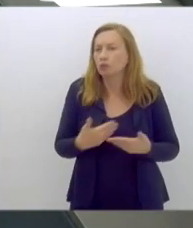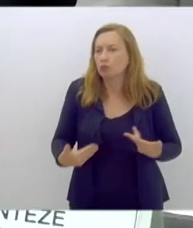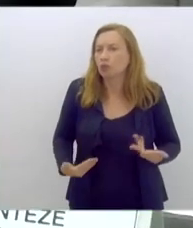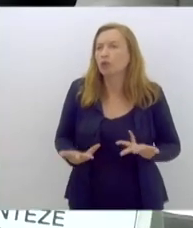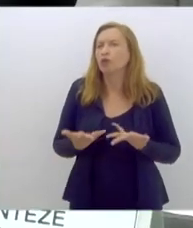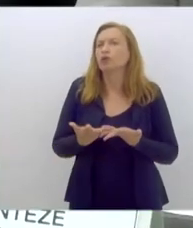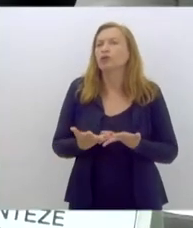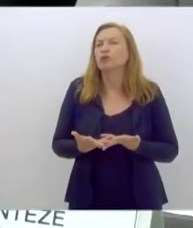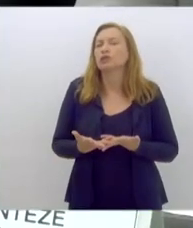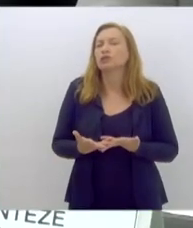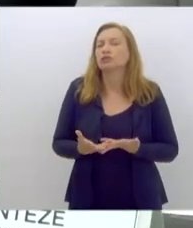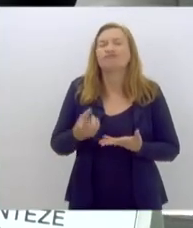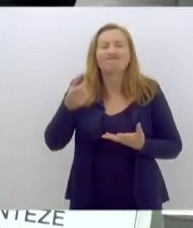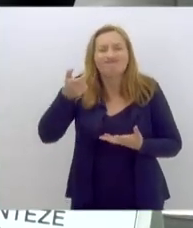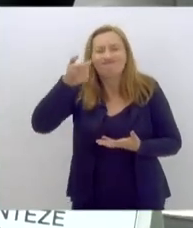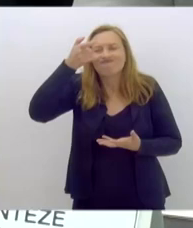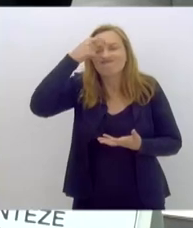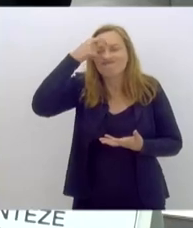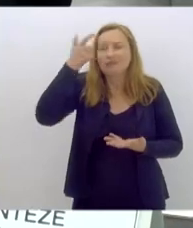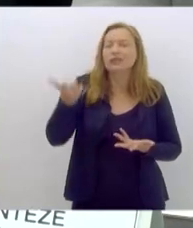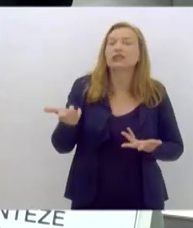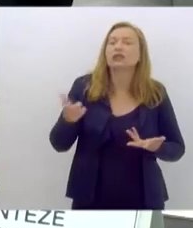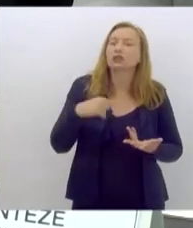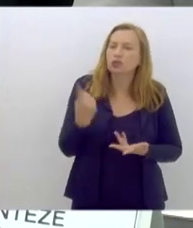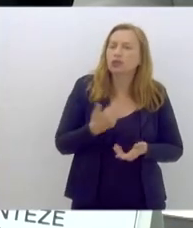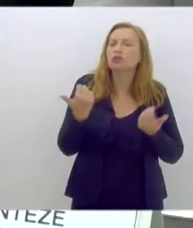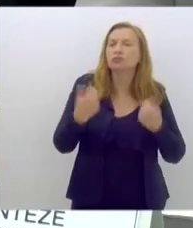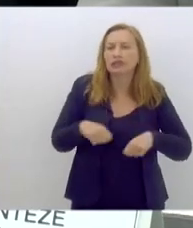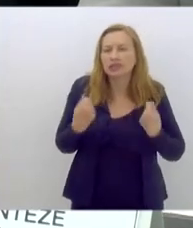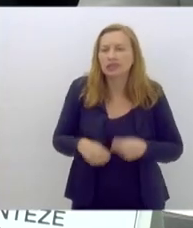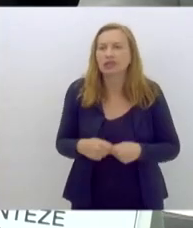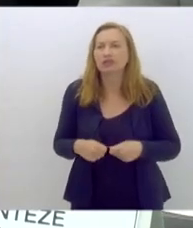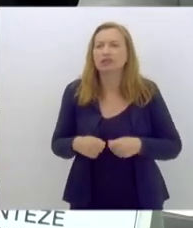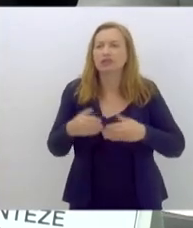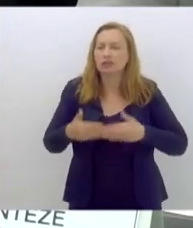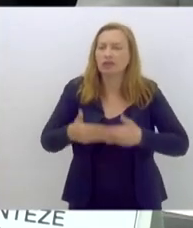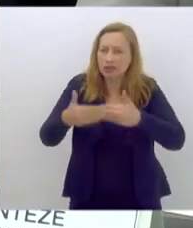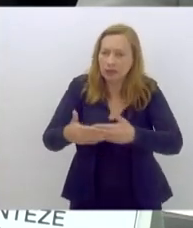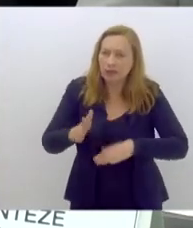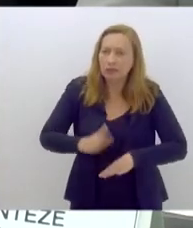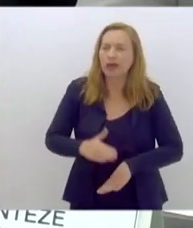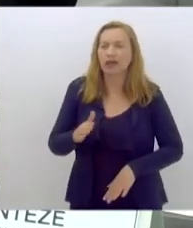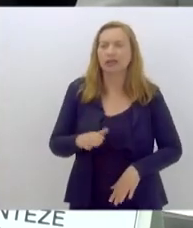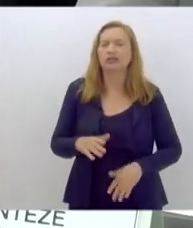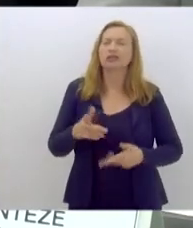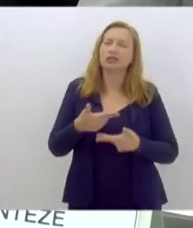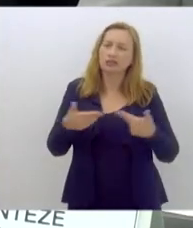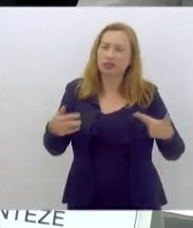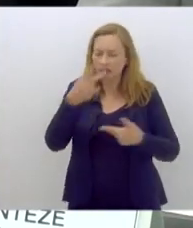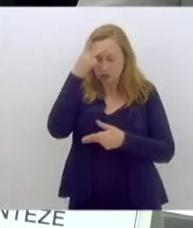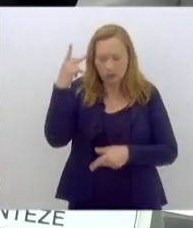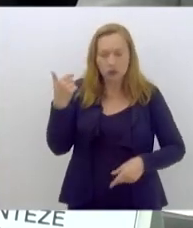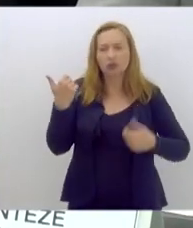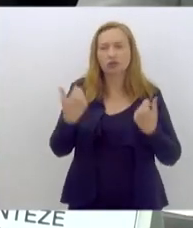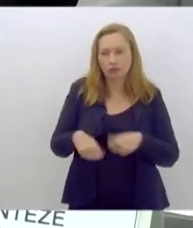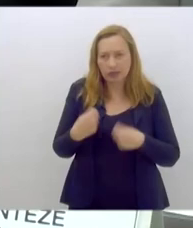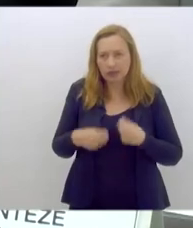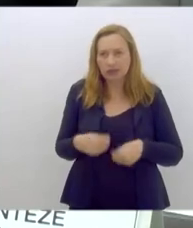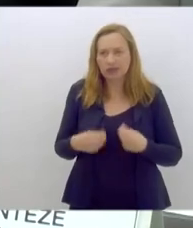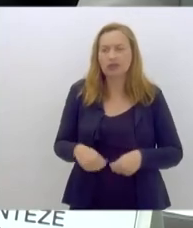se tem isso em mente nós precisamos avançar mais tem muita gente necessitando